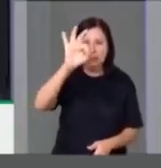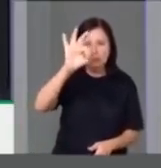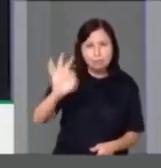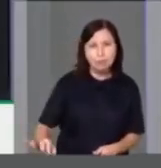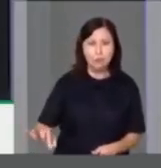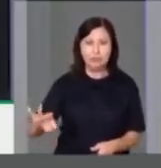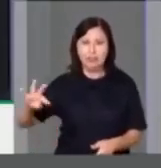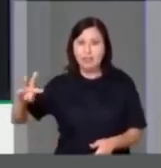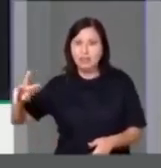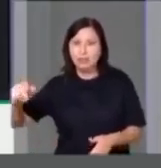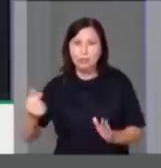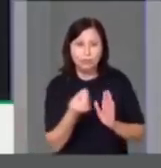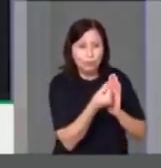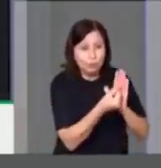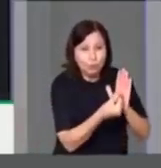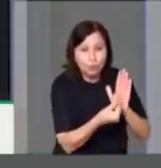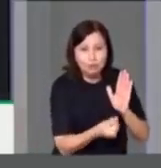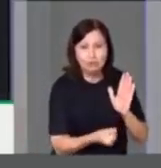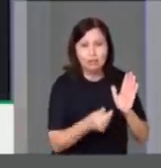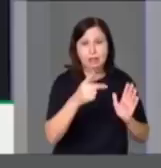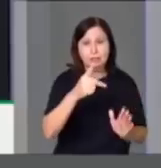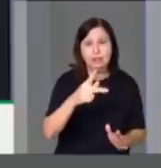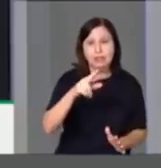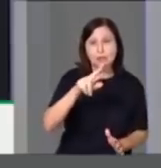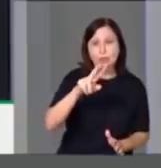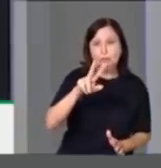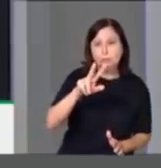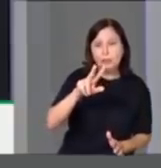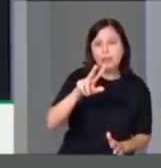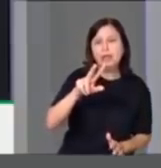97% do orçamento da Previdência.